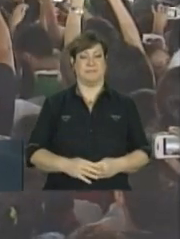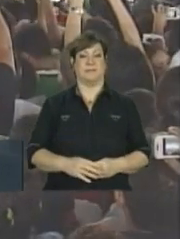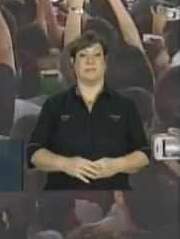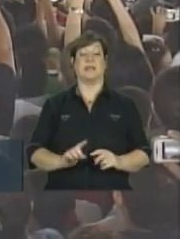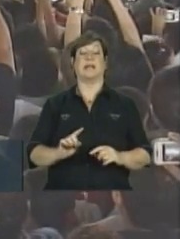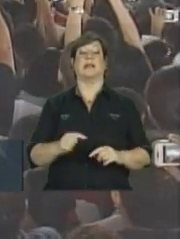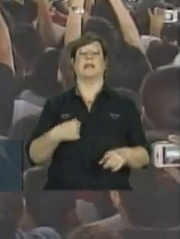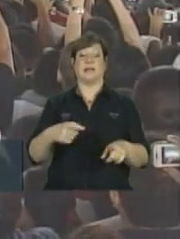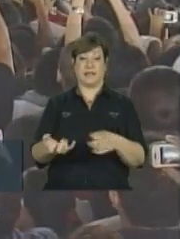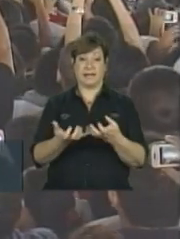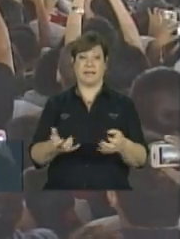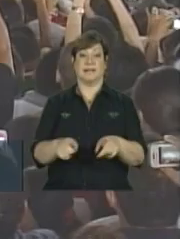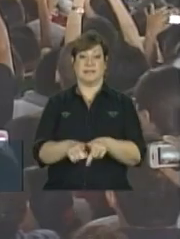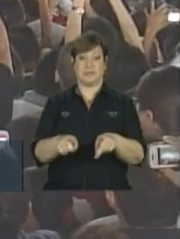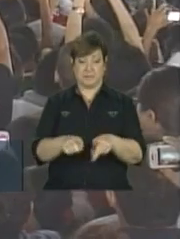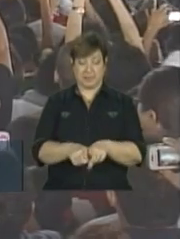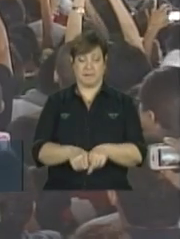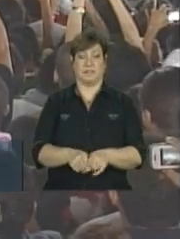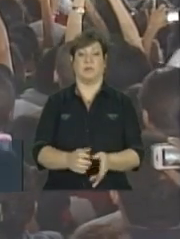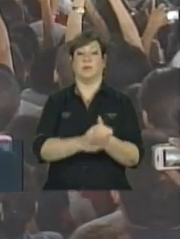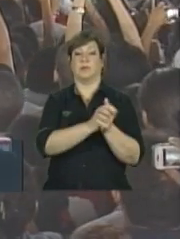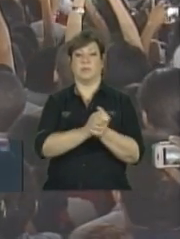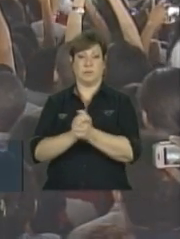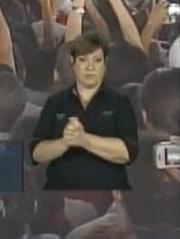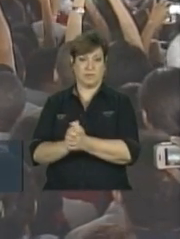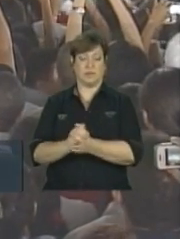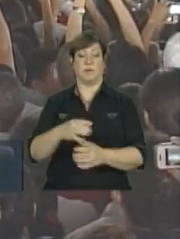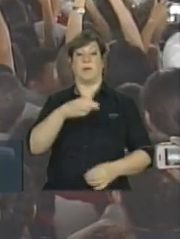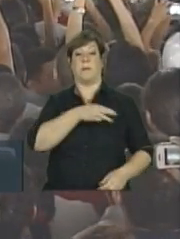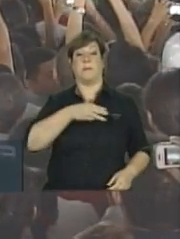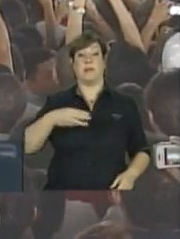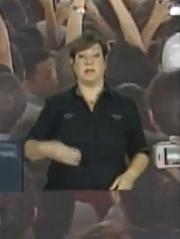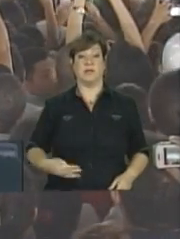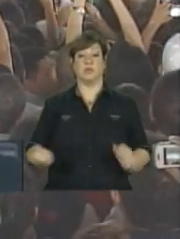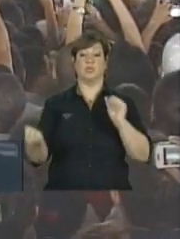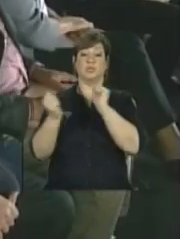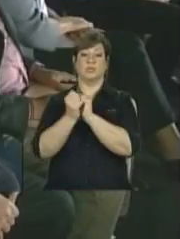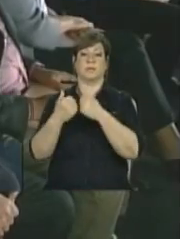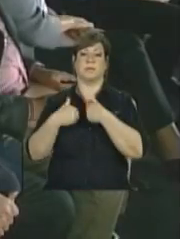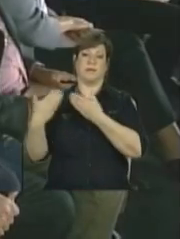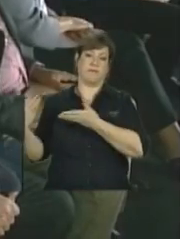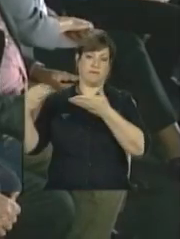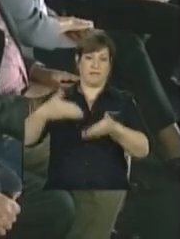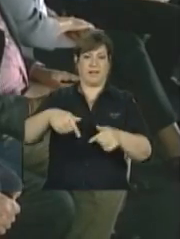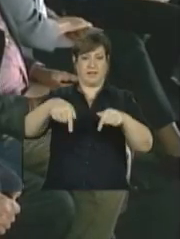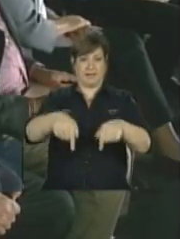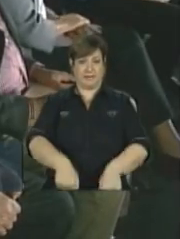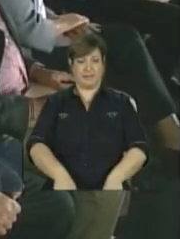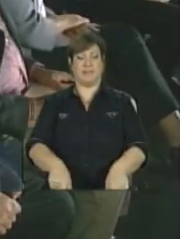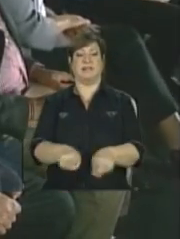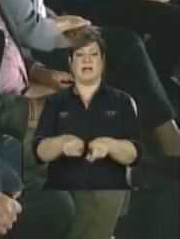Queria também cumprimentar os ministros que vieram comigo, que